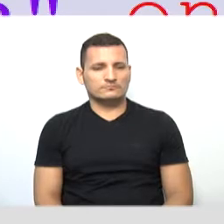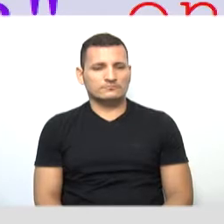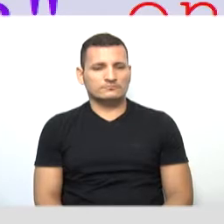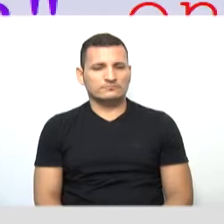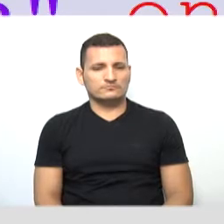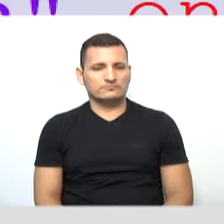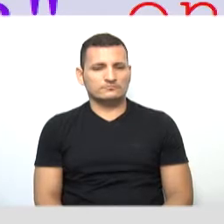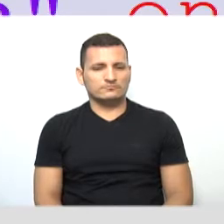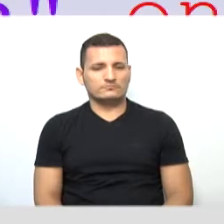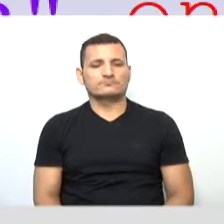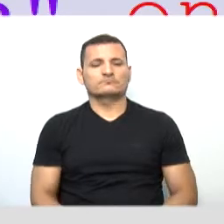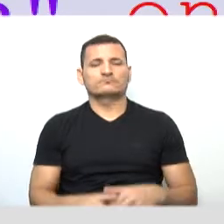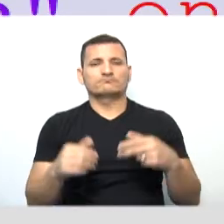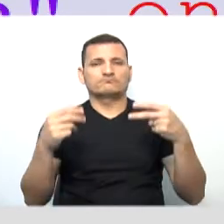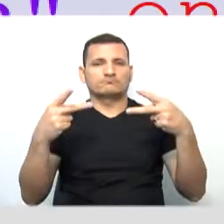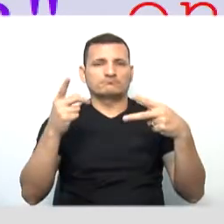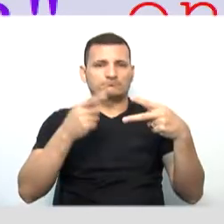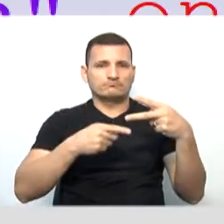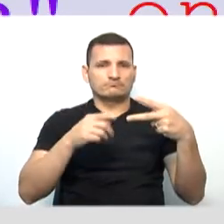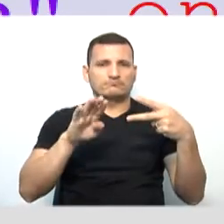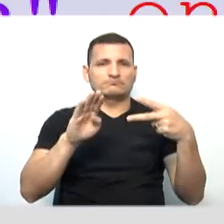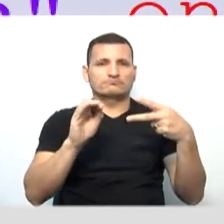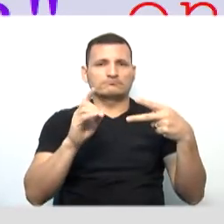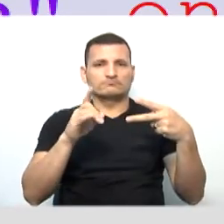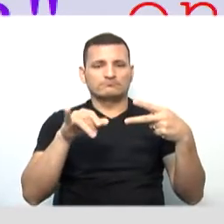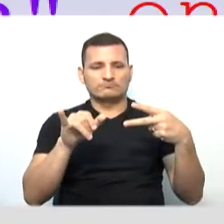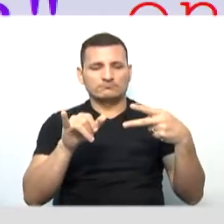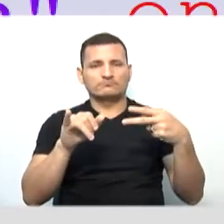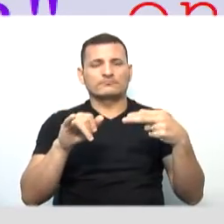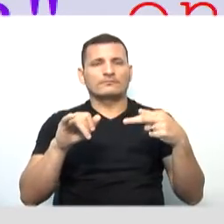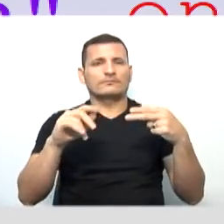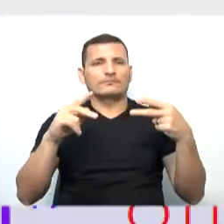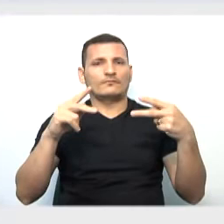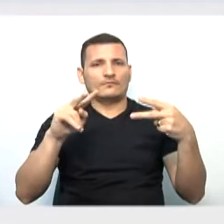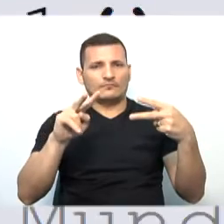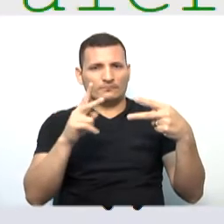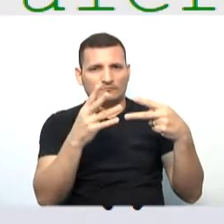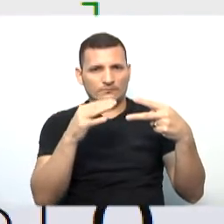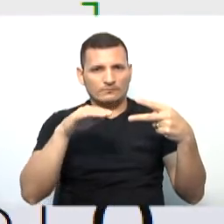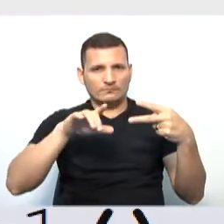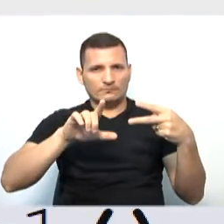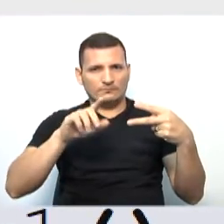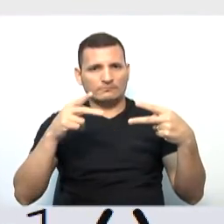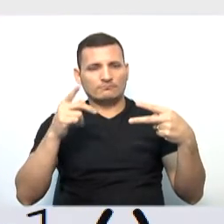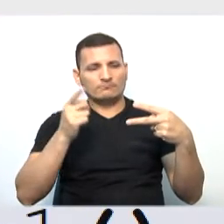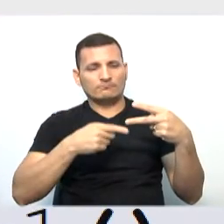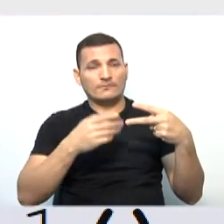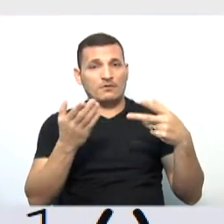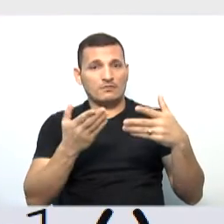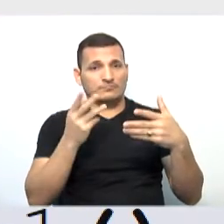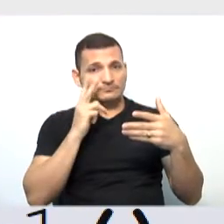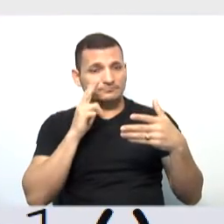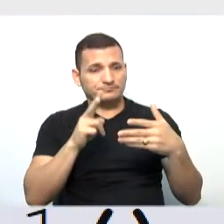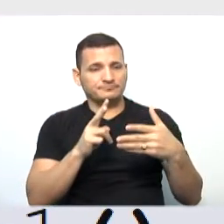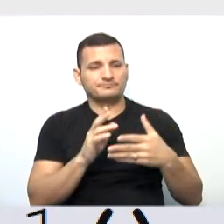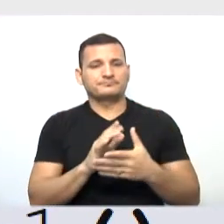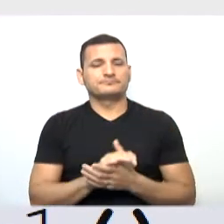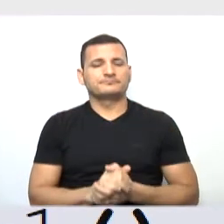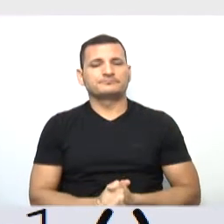Agora, eu fechei o meu body, fechei meu HTML e agora é para rodar, hein? Vou